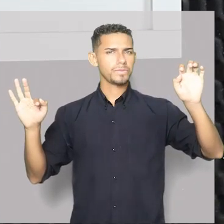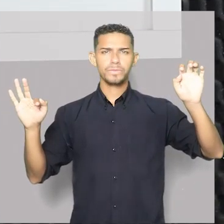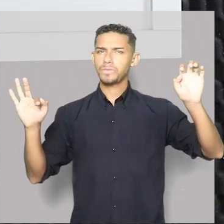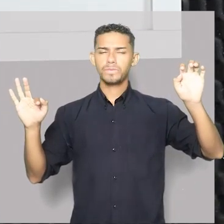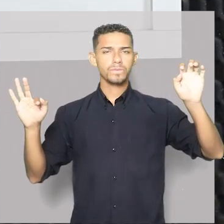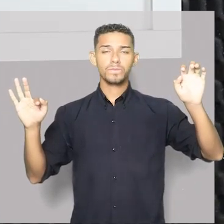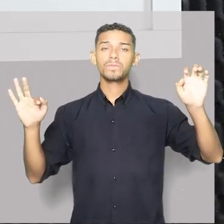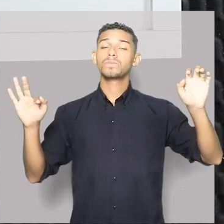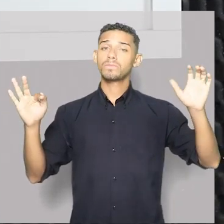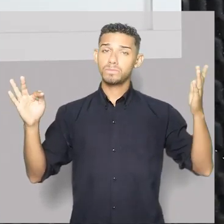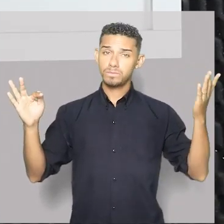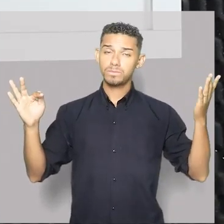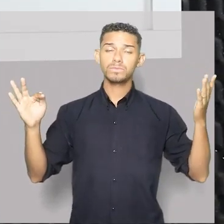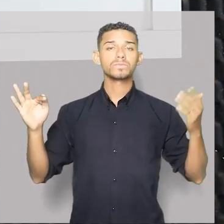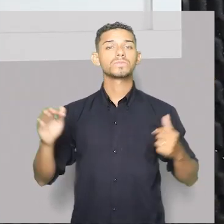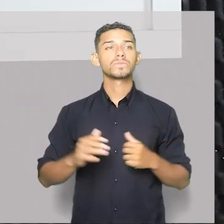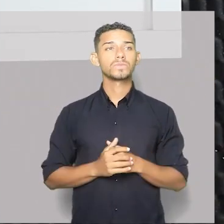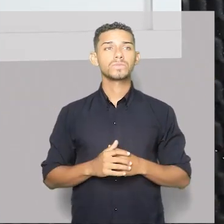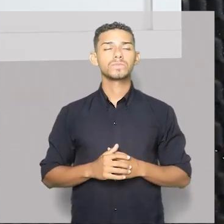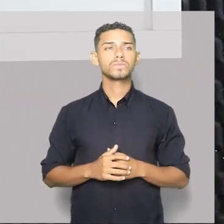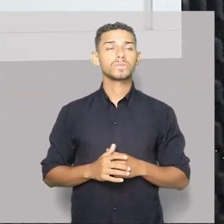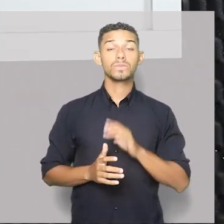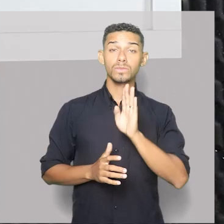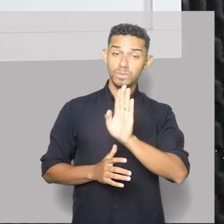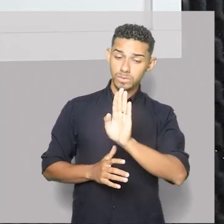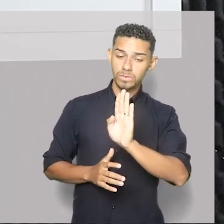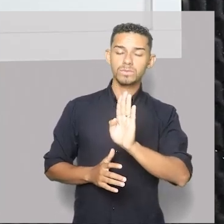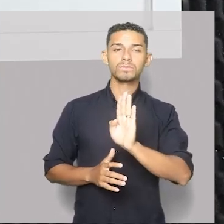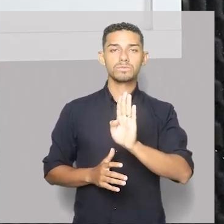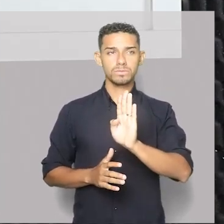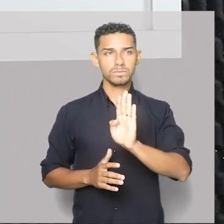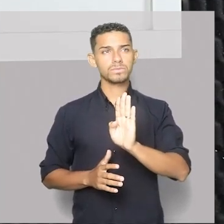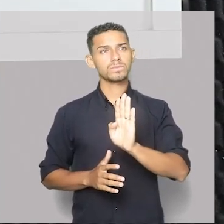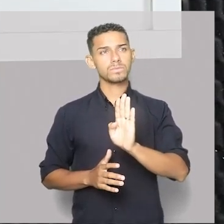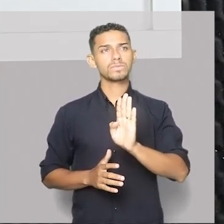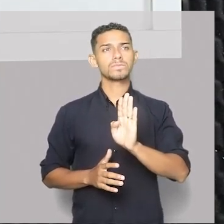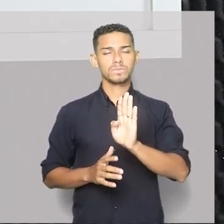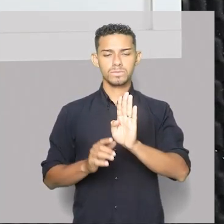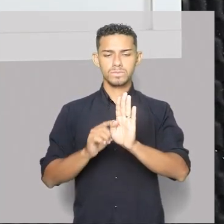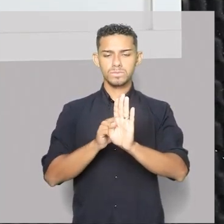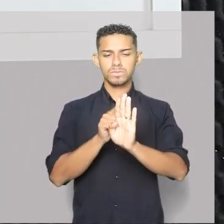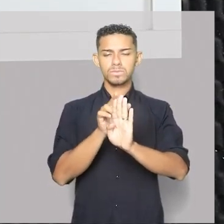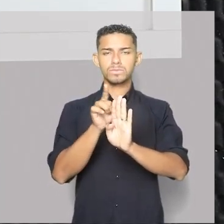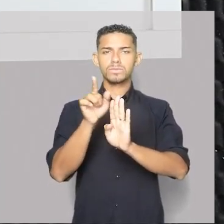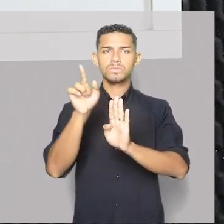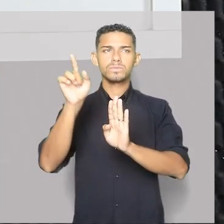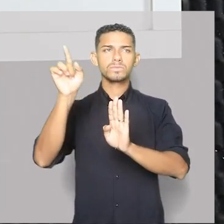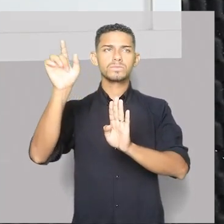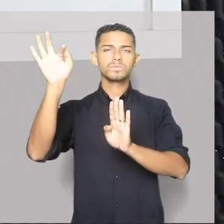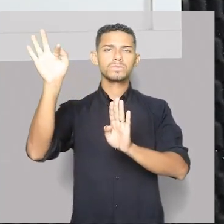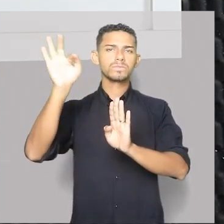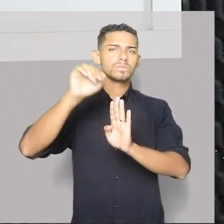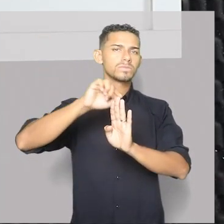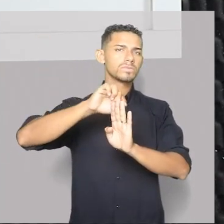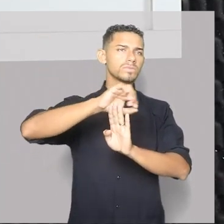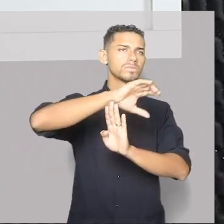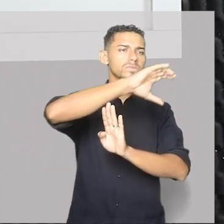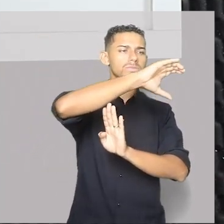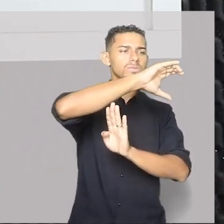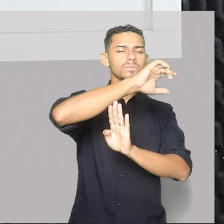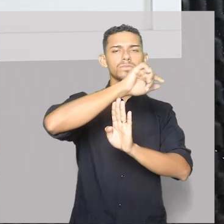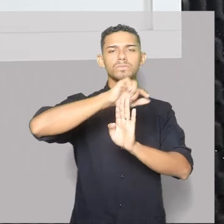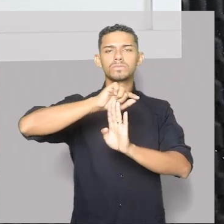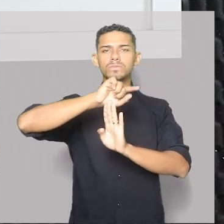ancestral do E. Tá lá do outro lado. Raíssa, pode ser o B? Você percebe que todo mundo, no fim aqui, ó,